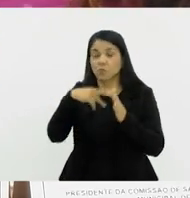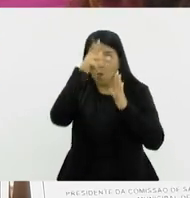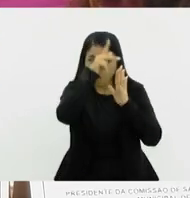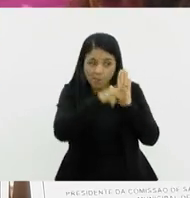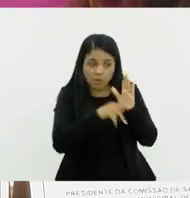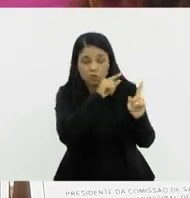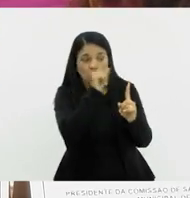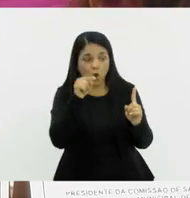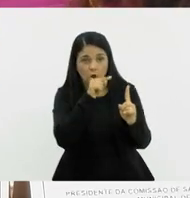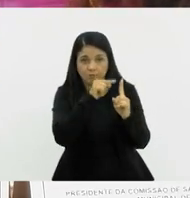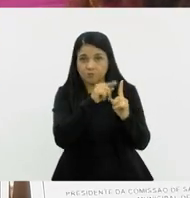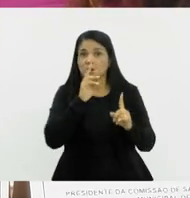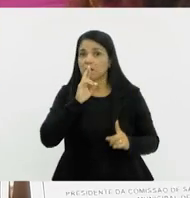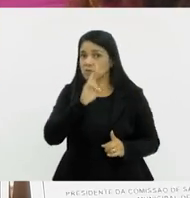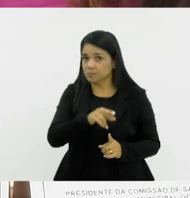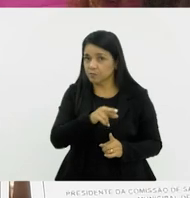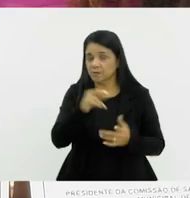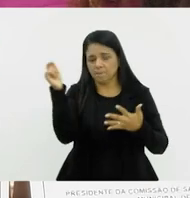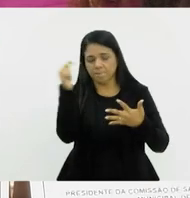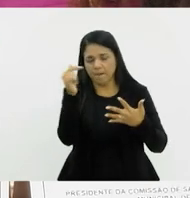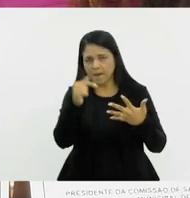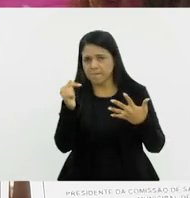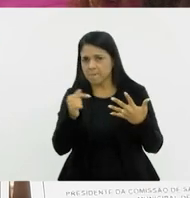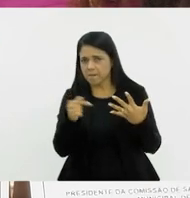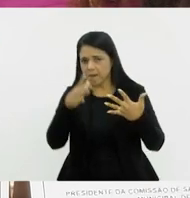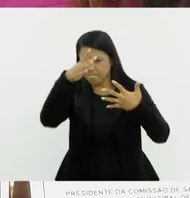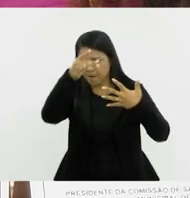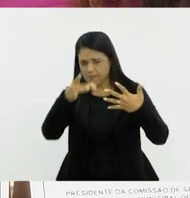de responder uma série de demandas